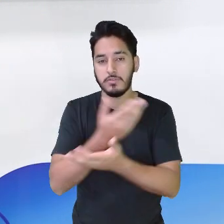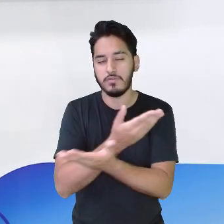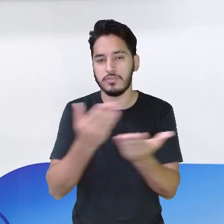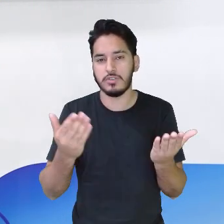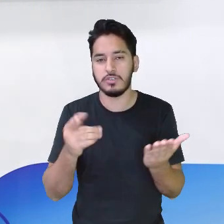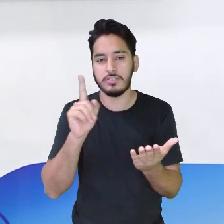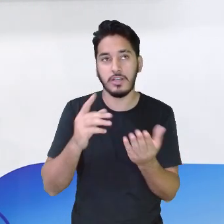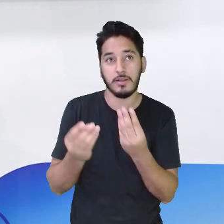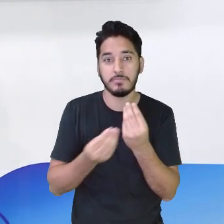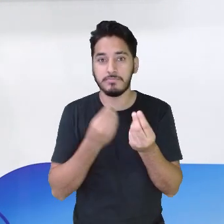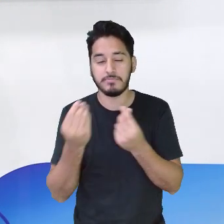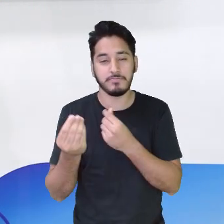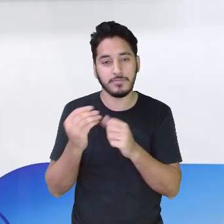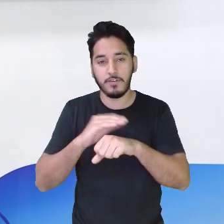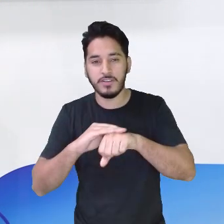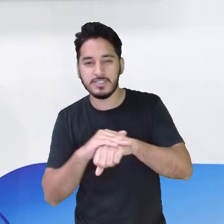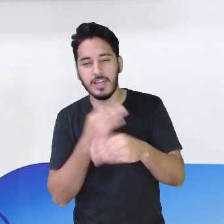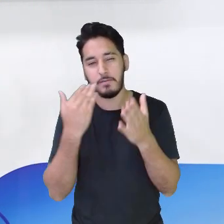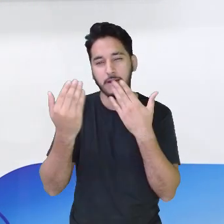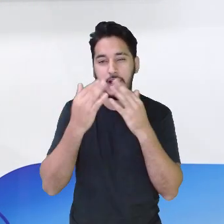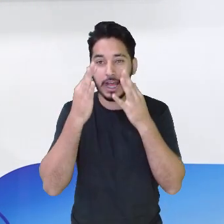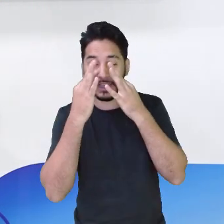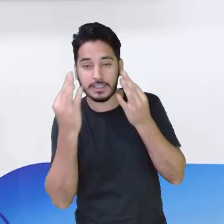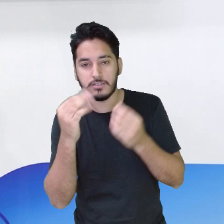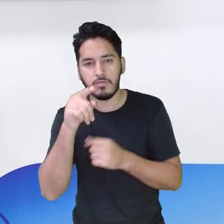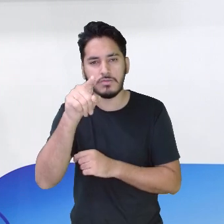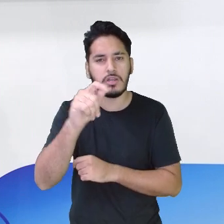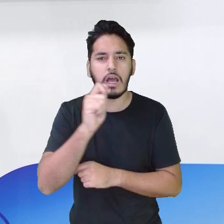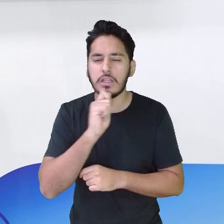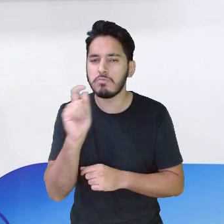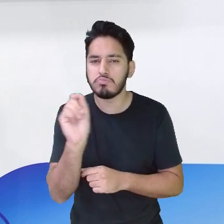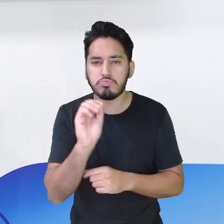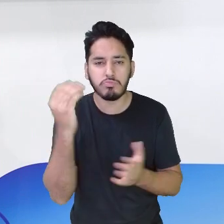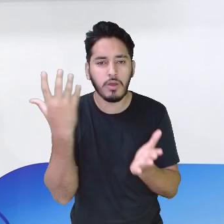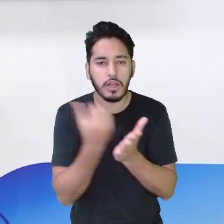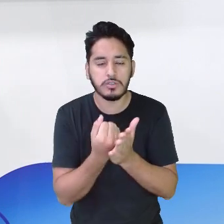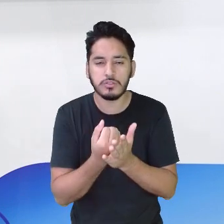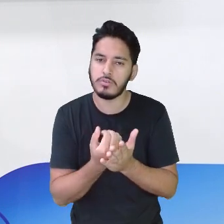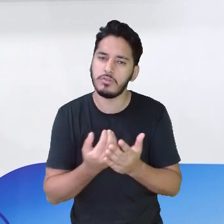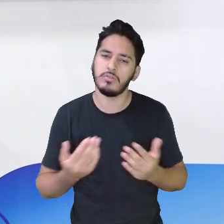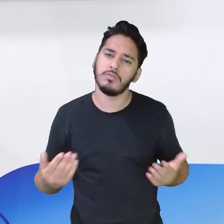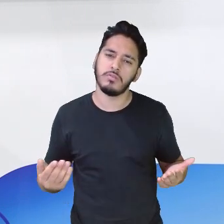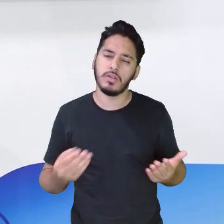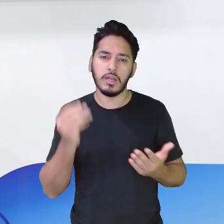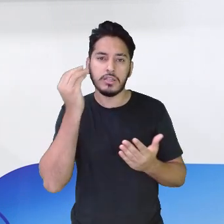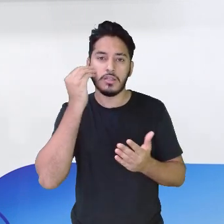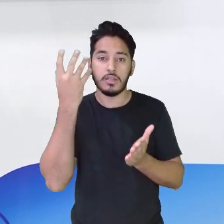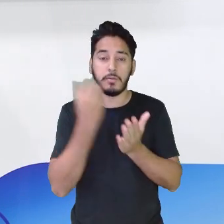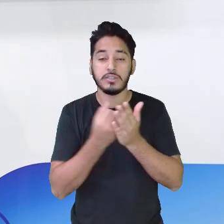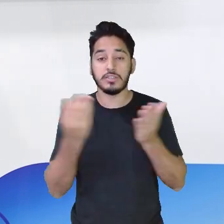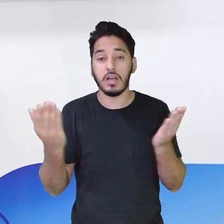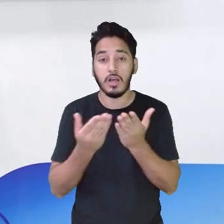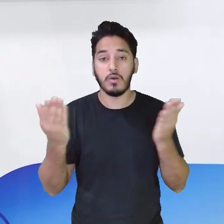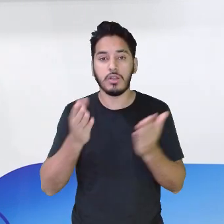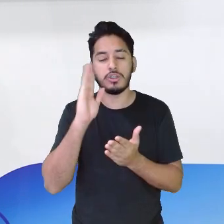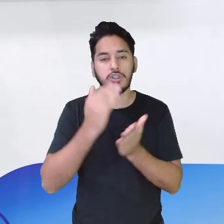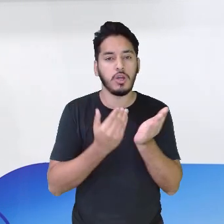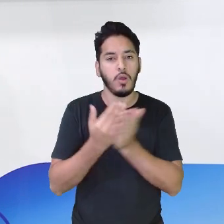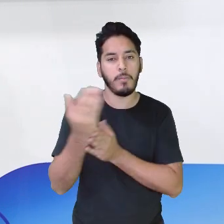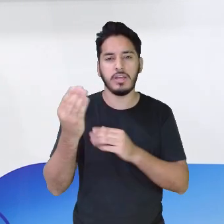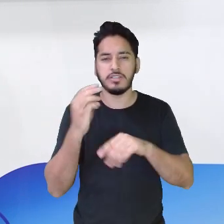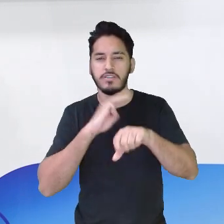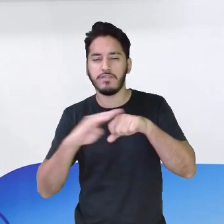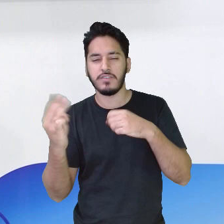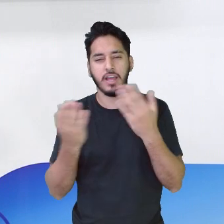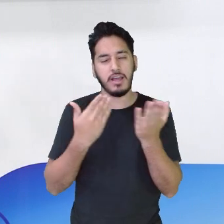estão atentos demais, né? Você que ainda não baixou, não perde tempo. Tenta baixar agora, já começa a mandar mensagem